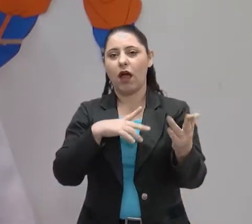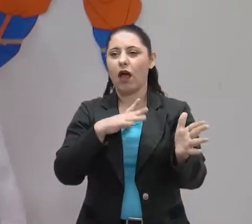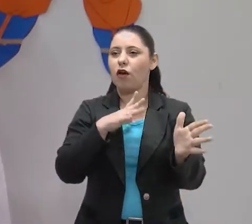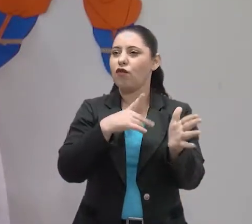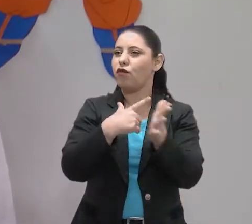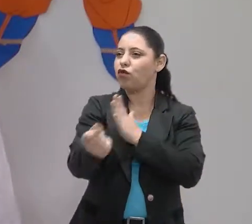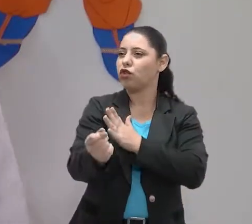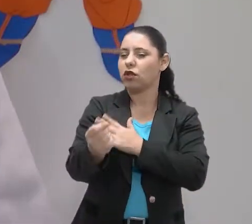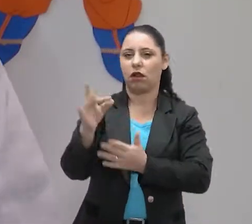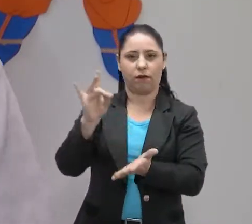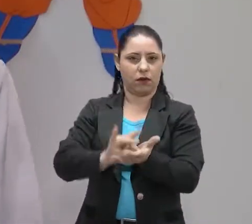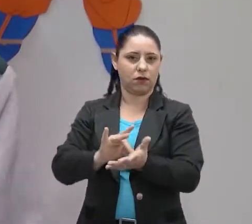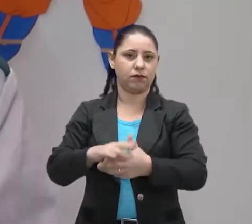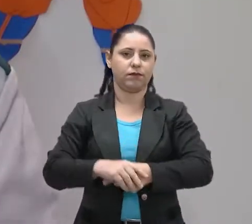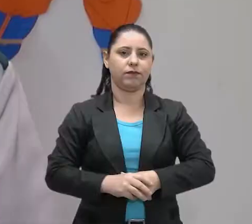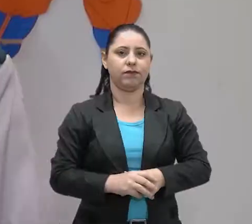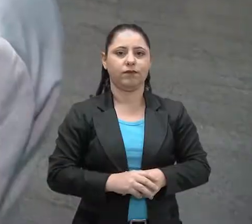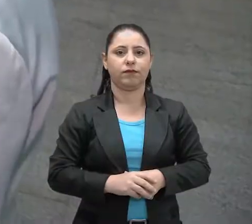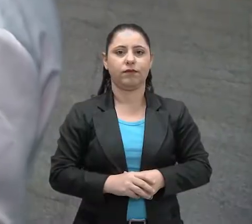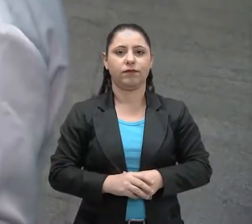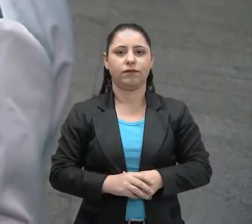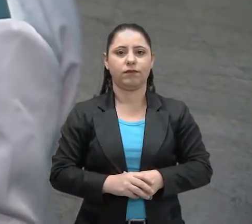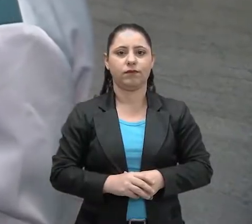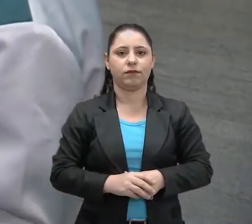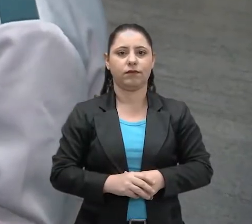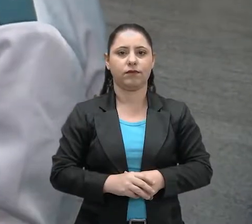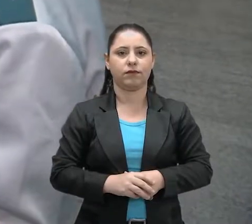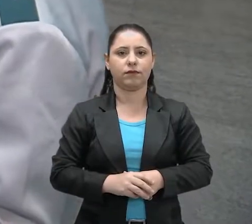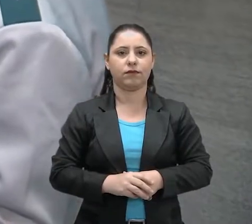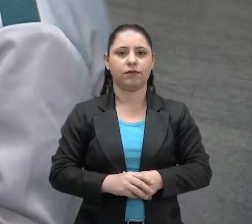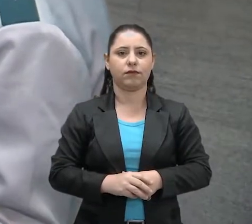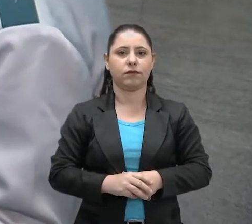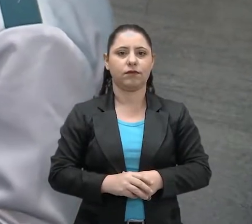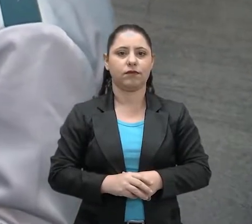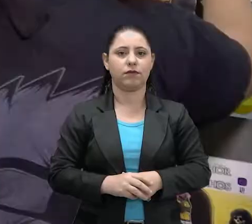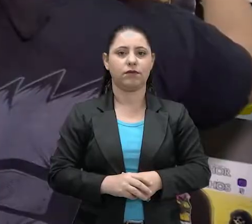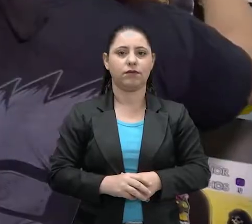ele e, sei lá, fugir um pouco da realidade.